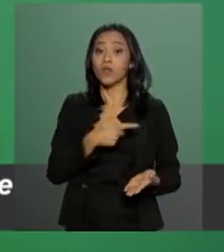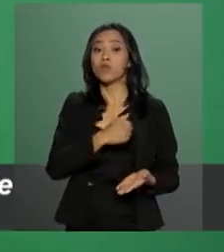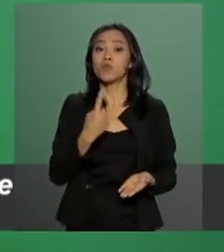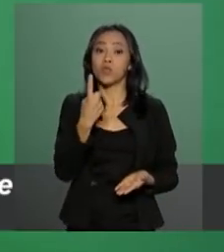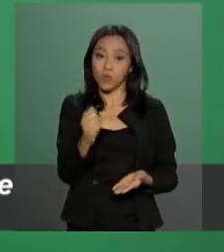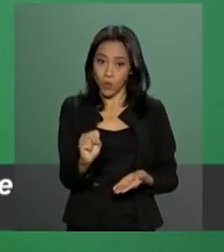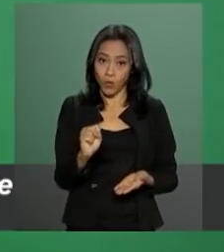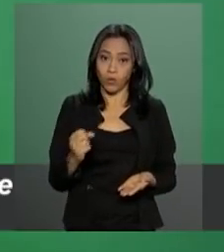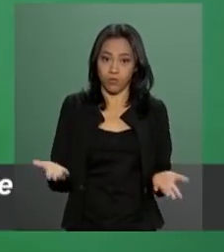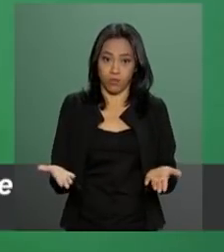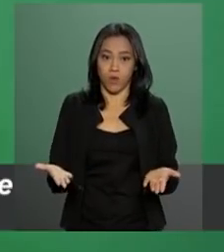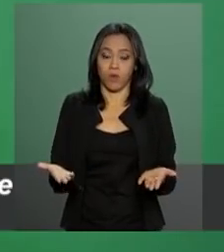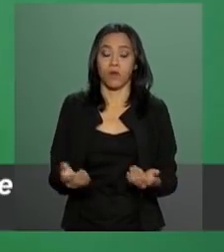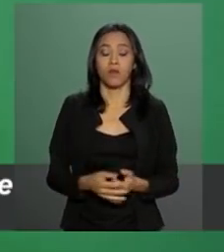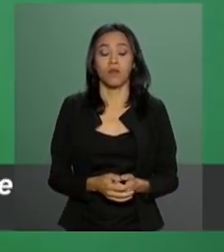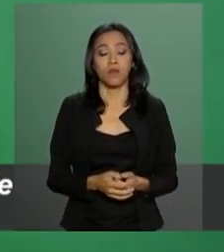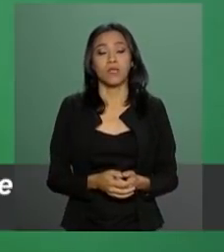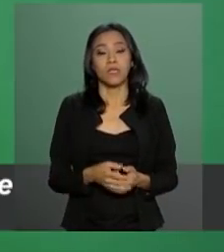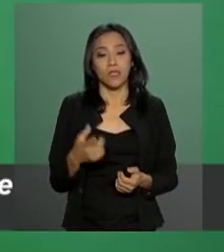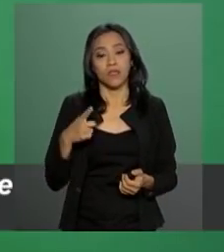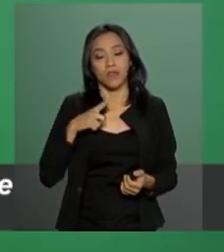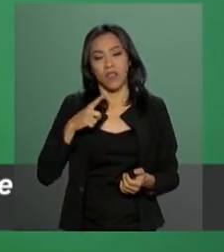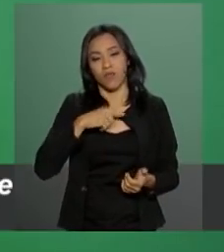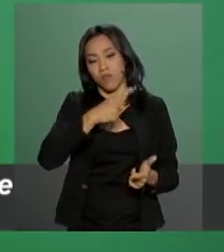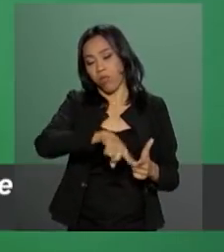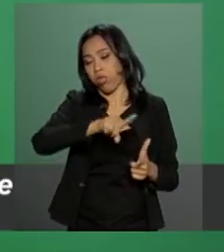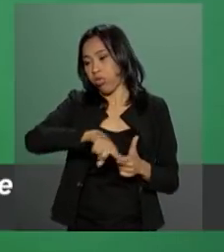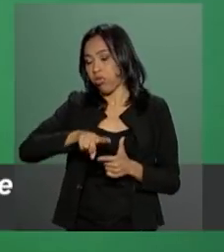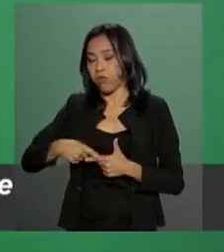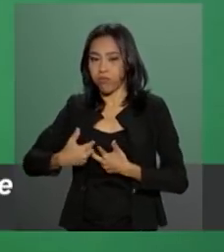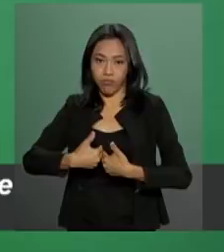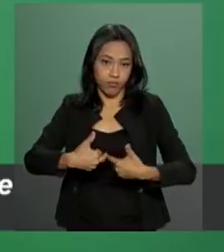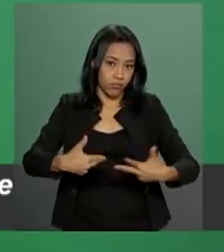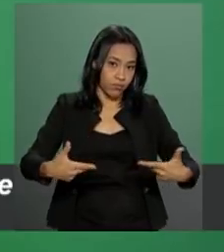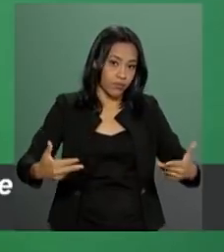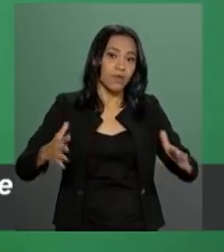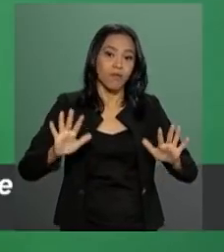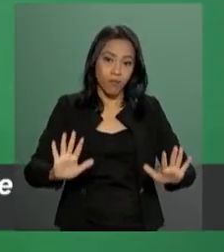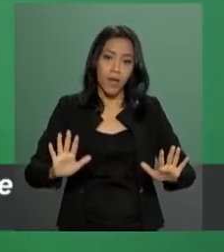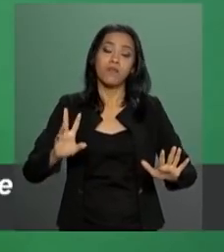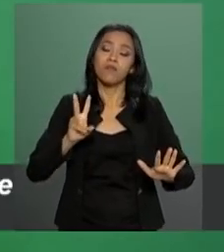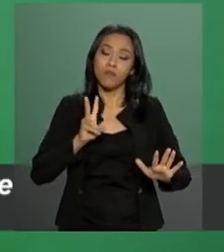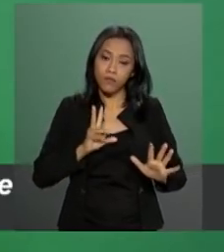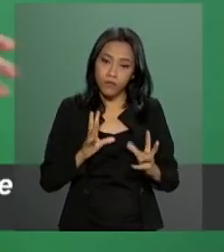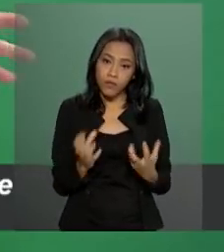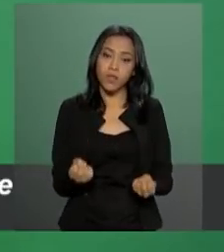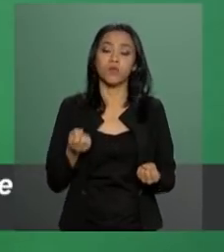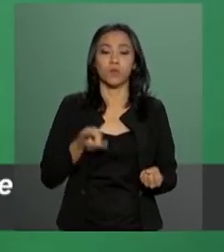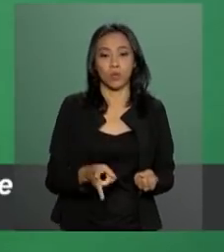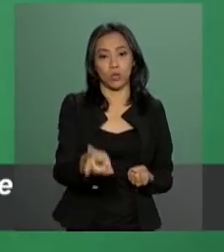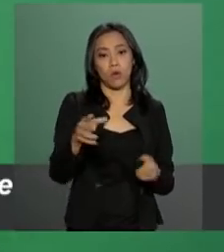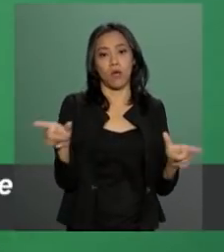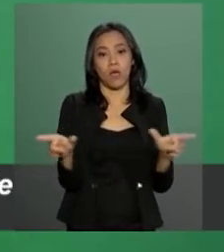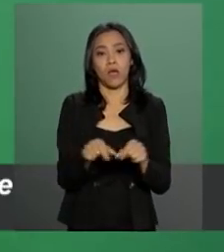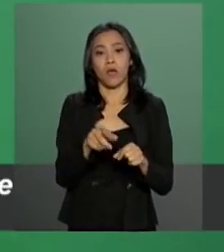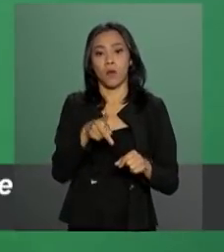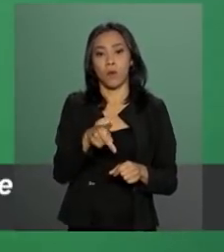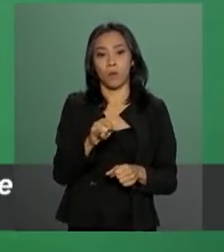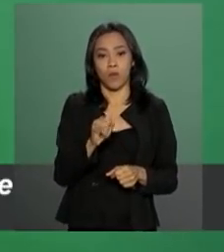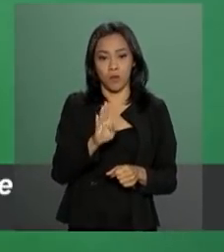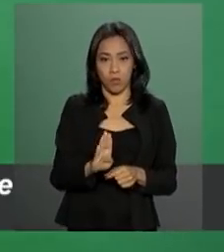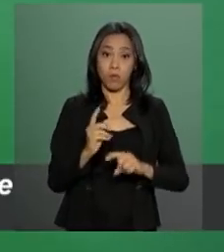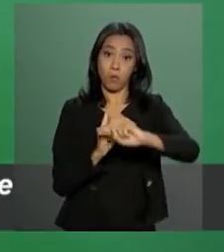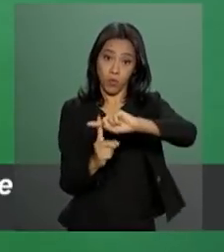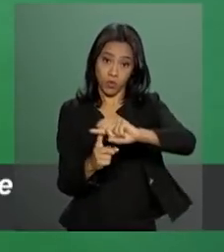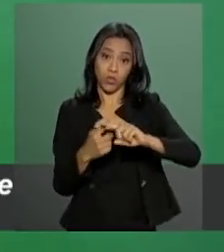tempestades todas que muitas vezes foram armadas o fato é que nós vamos ter ainda um pib positivo nós tínhamos uma previsão de um